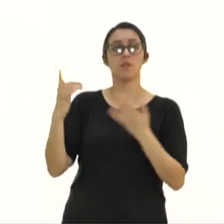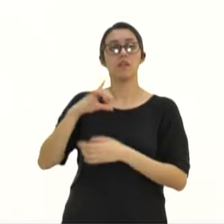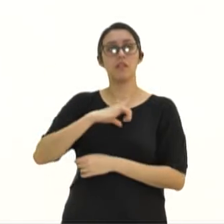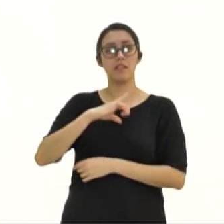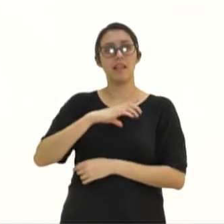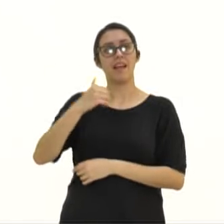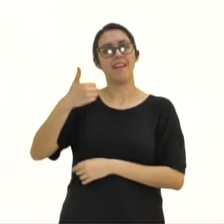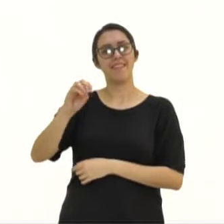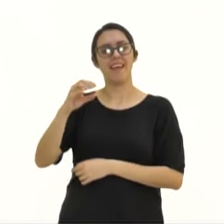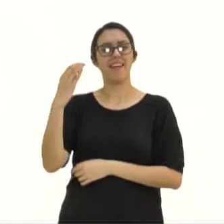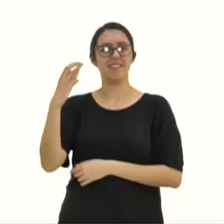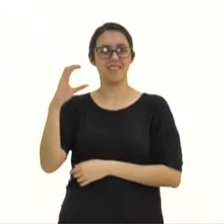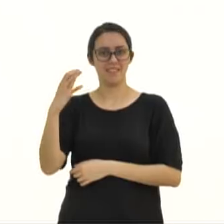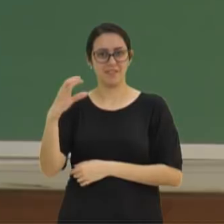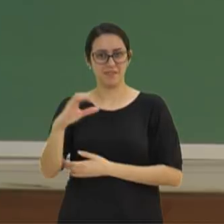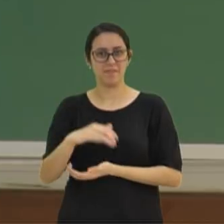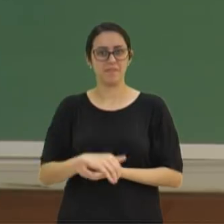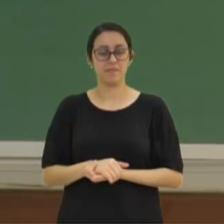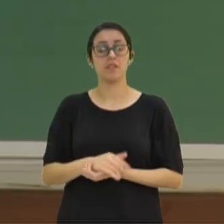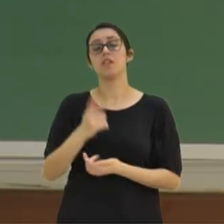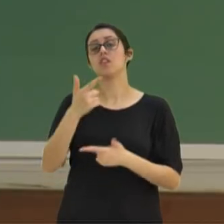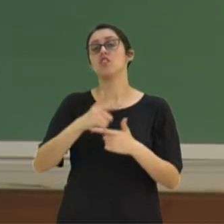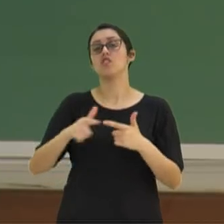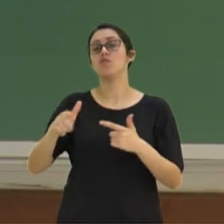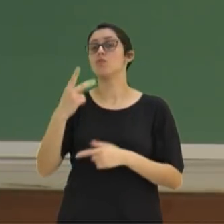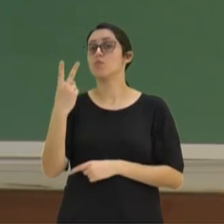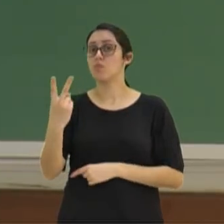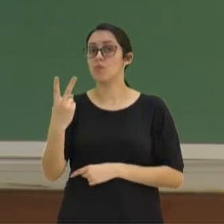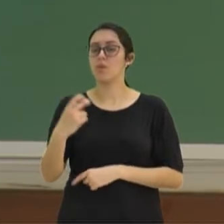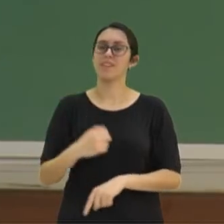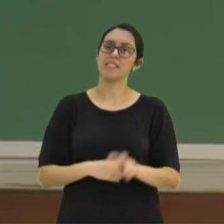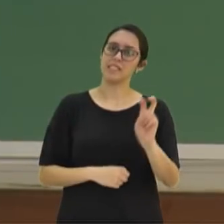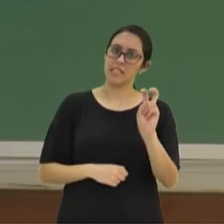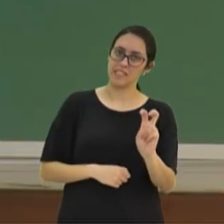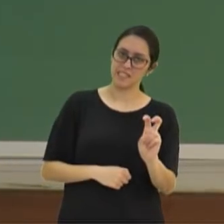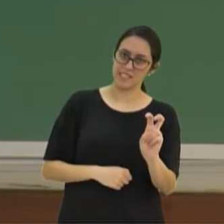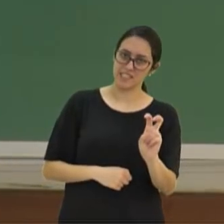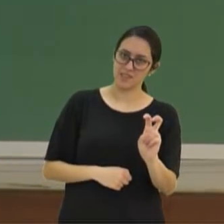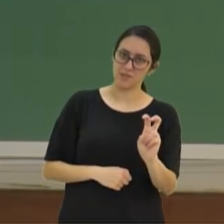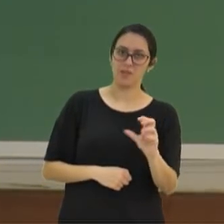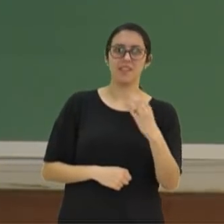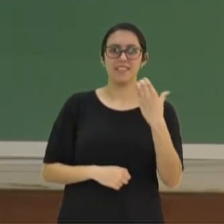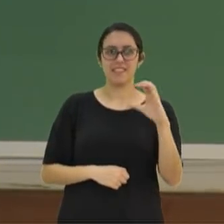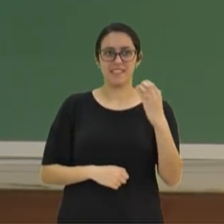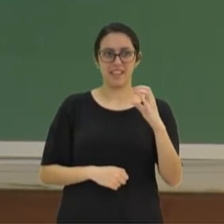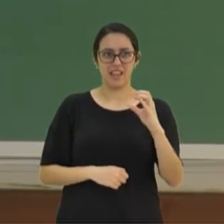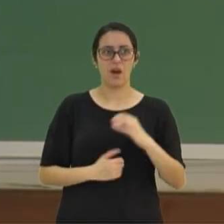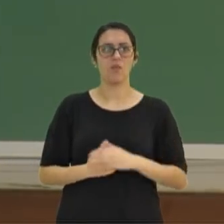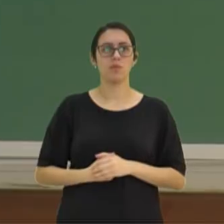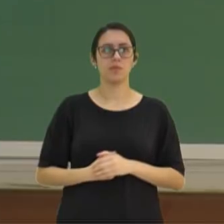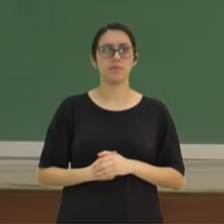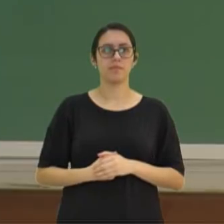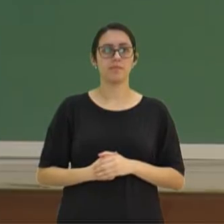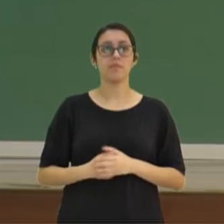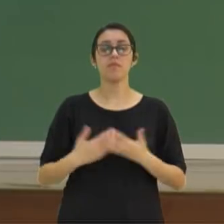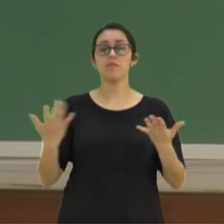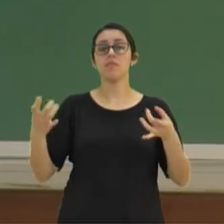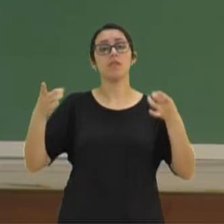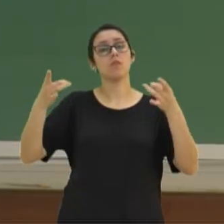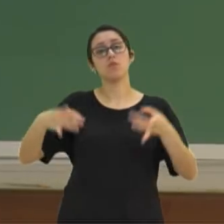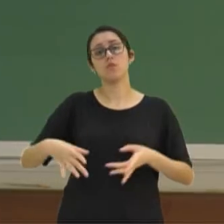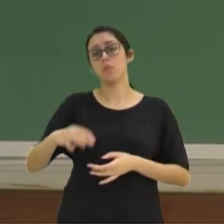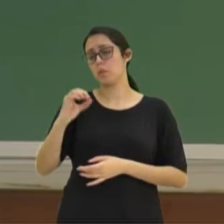10 centavos. Daí dividido por 2, 5 centavos para cada um, tá? E daí sobrou